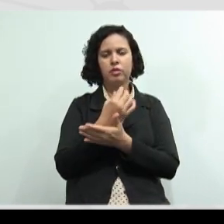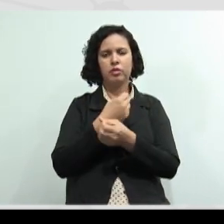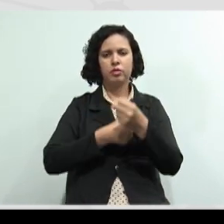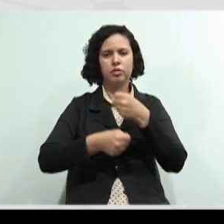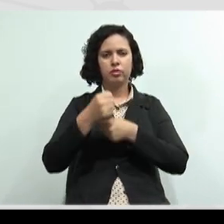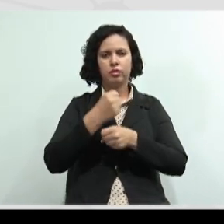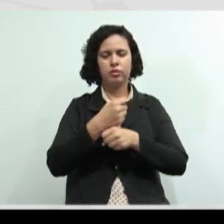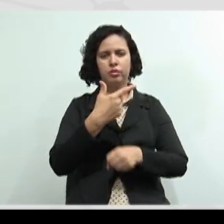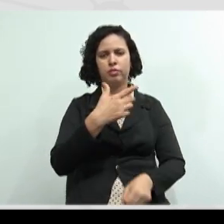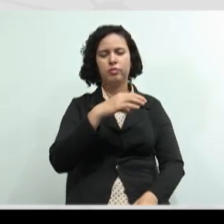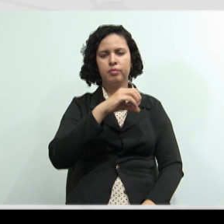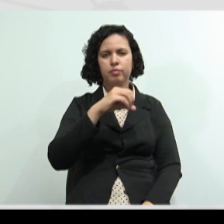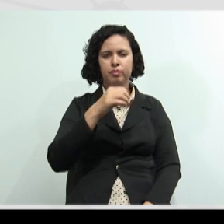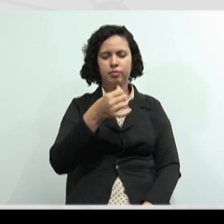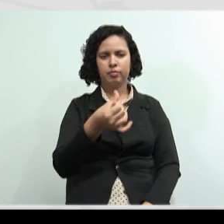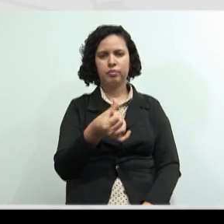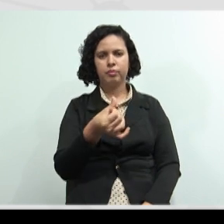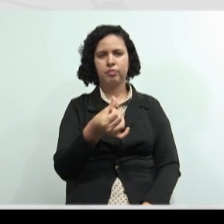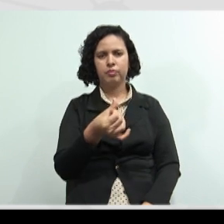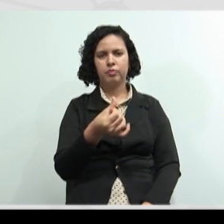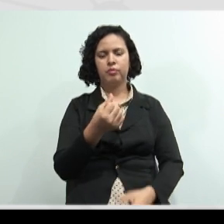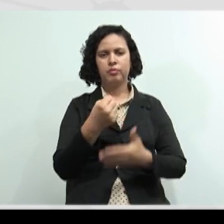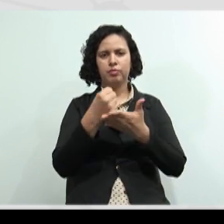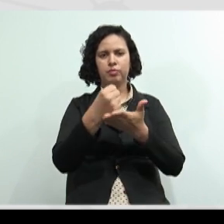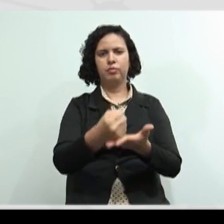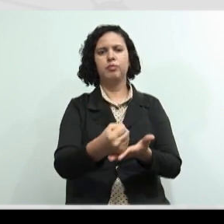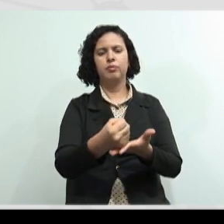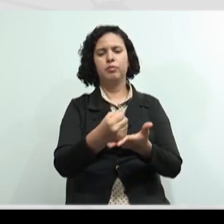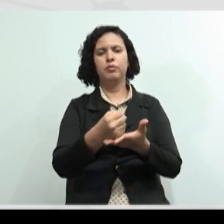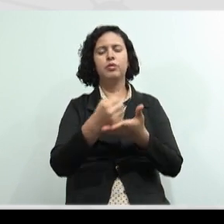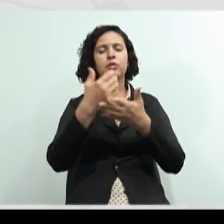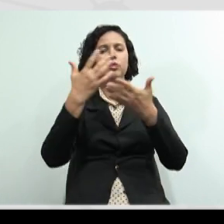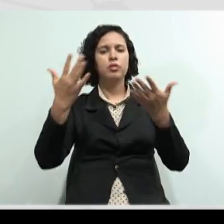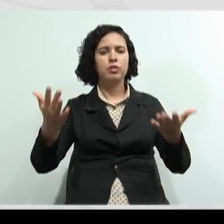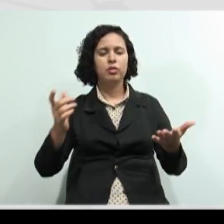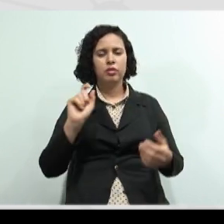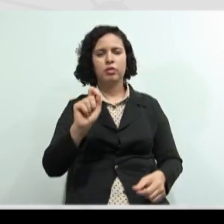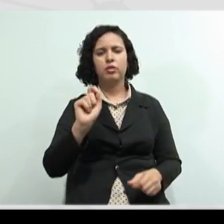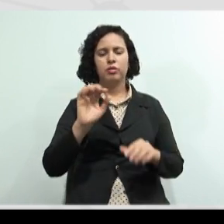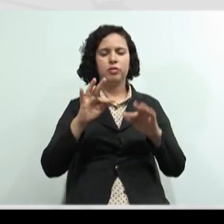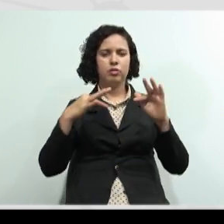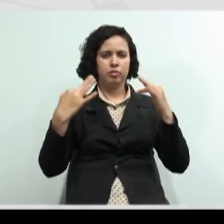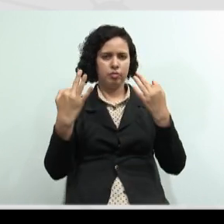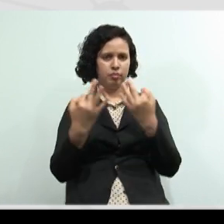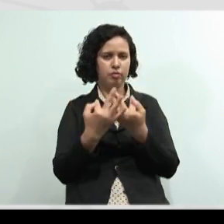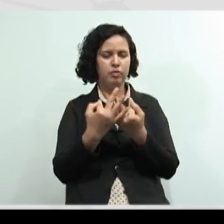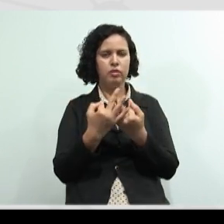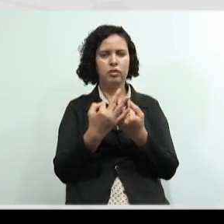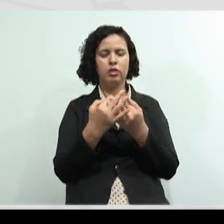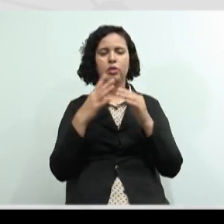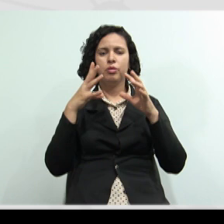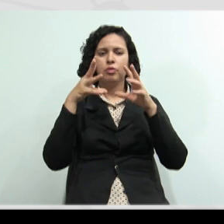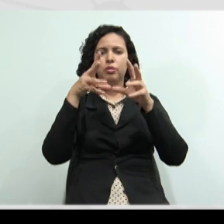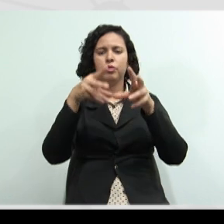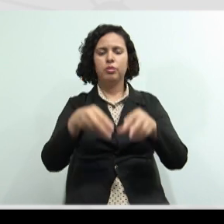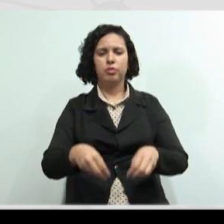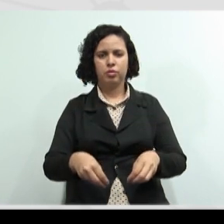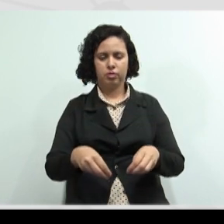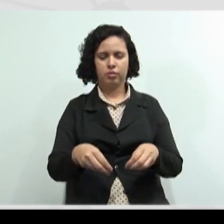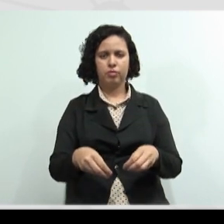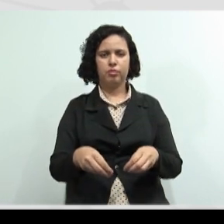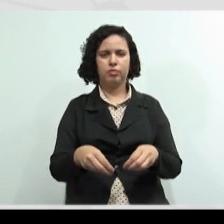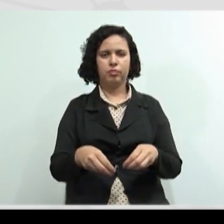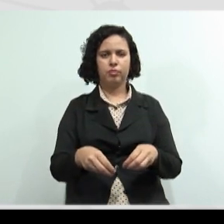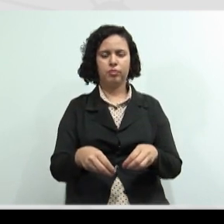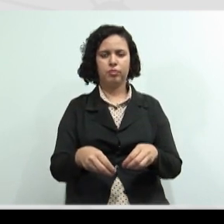esses 5 critérios vão estabelecer quais são, então, o que a família tem que cumprir. É preciso cumprir todos esses critérios